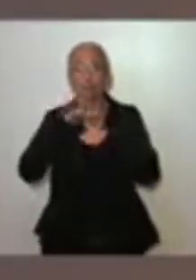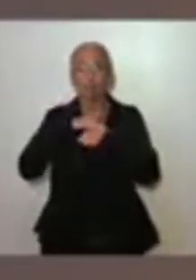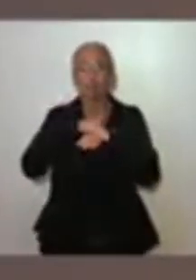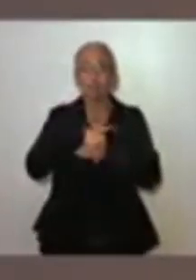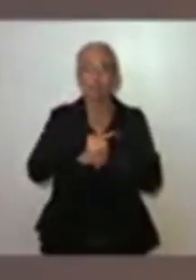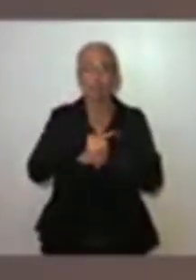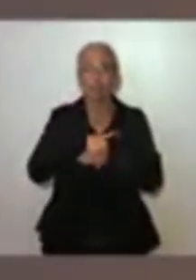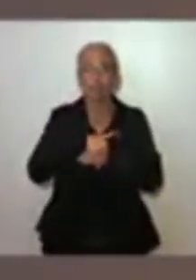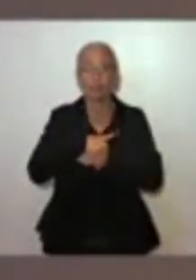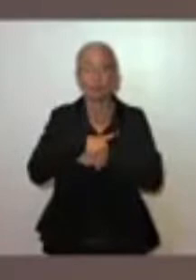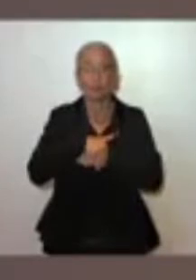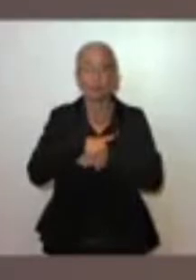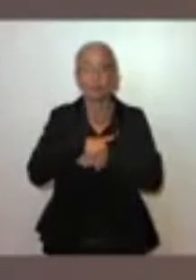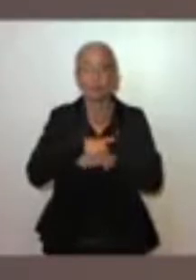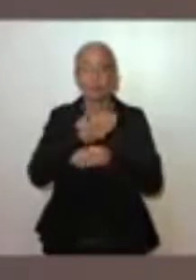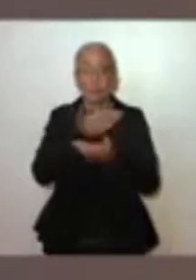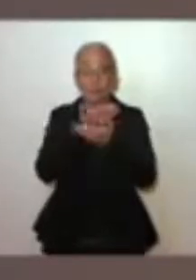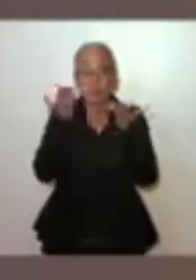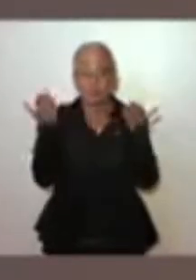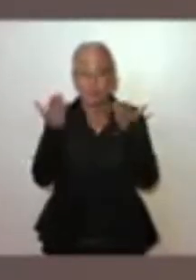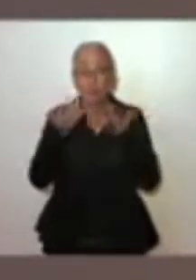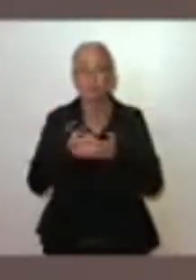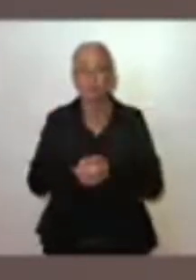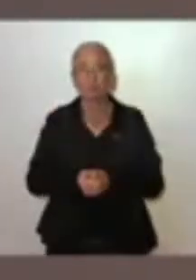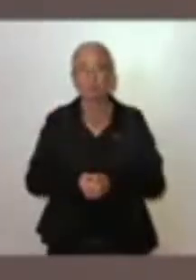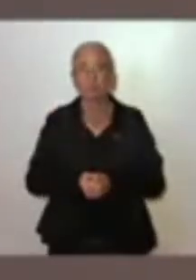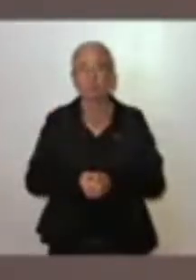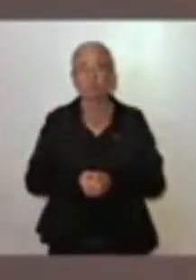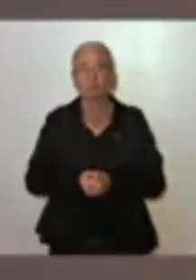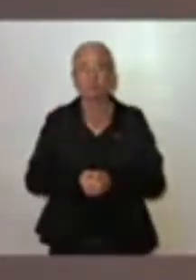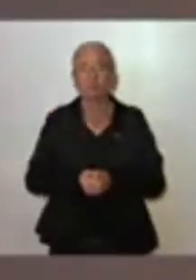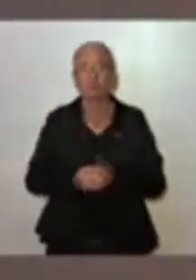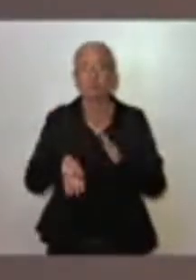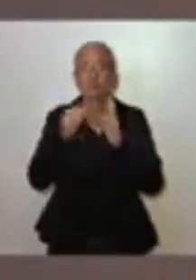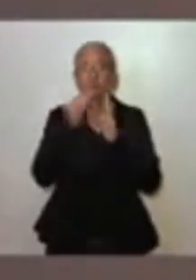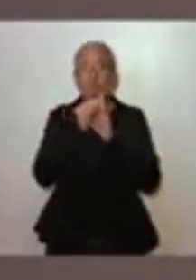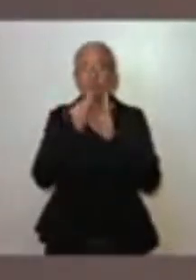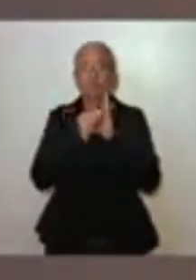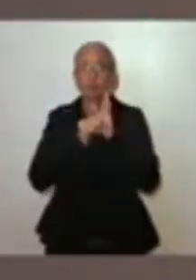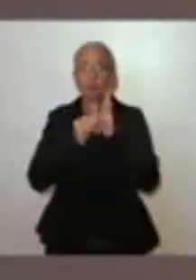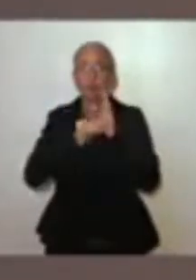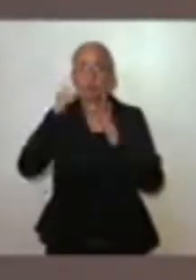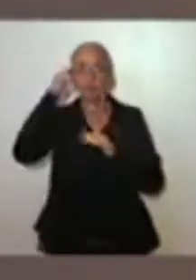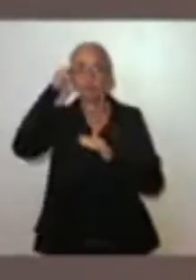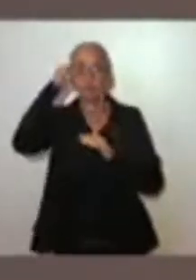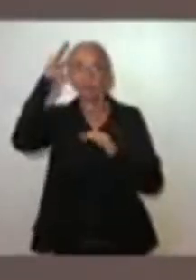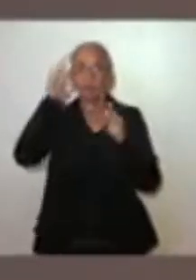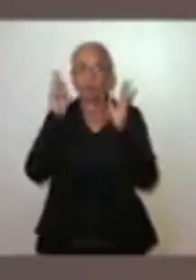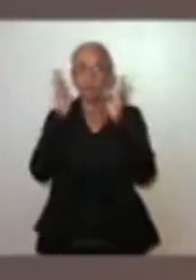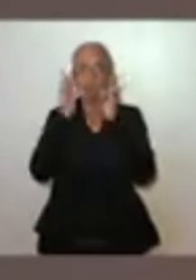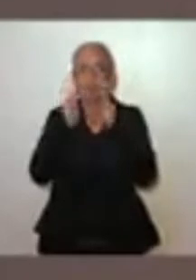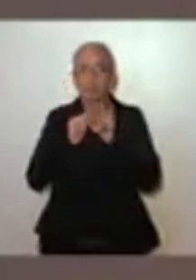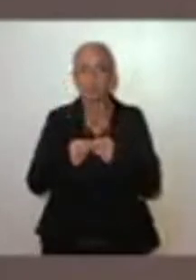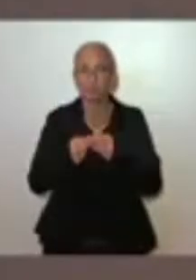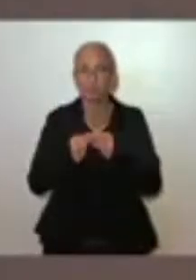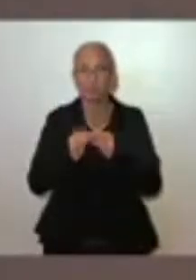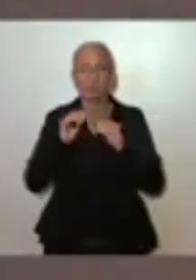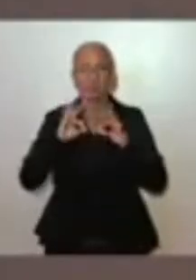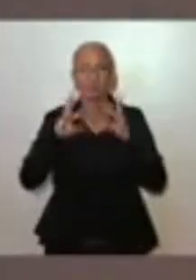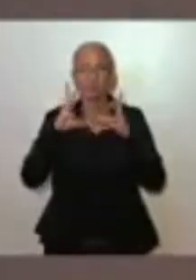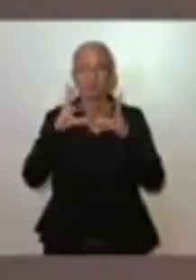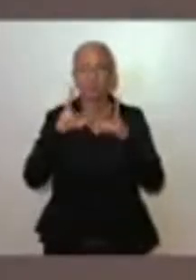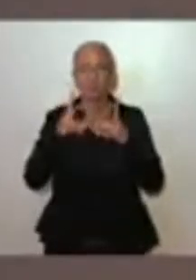consideração a vocês eu fiz anotações das principais conclusões que eu gostaria de compartilhar com